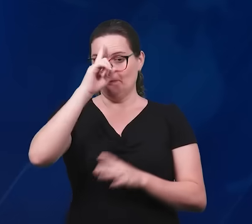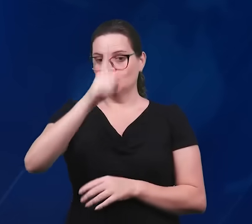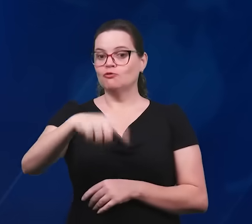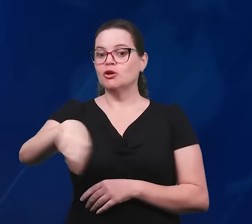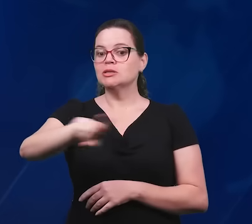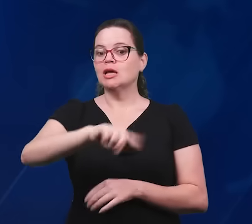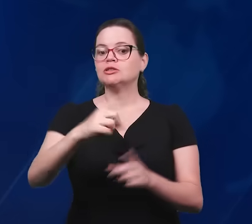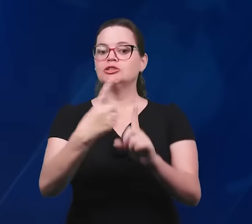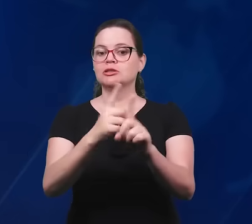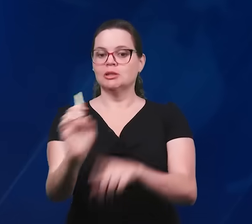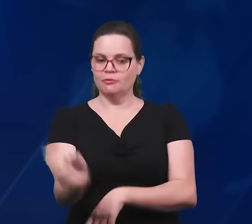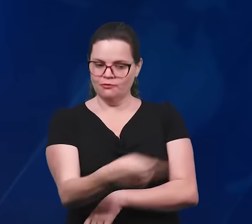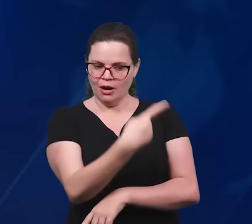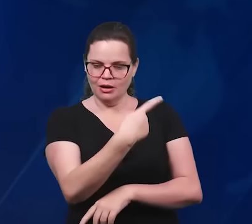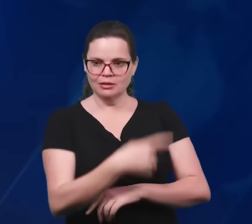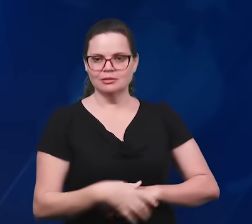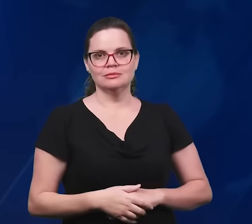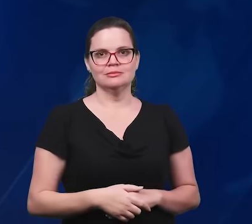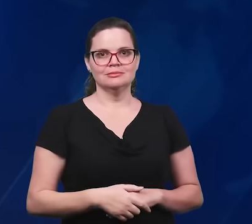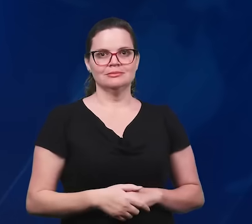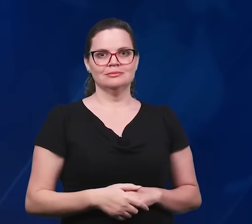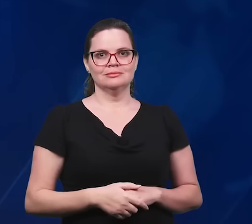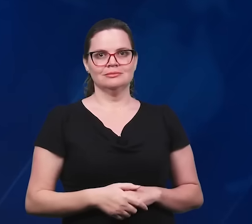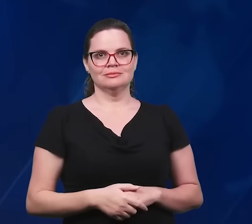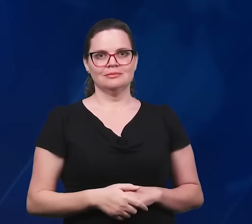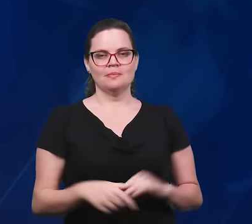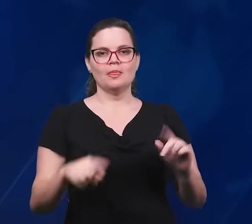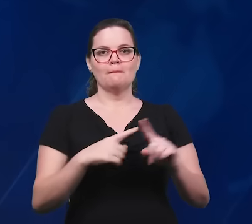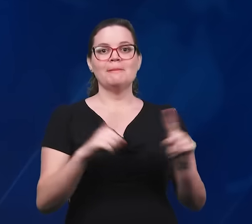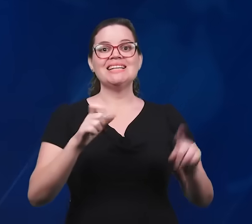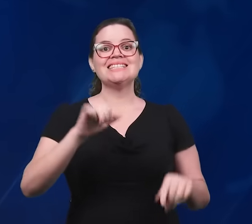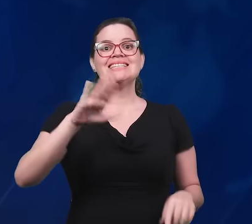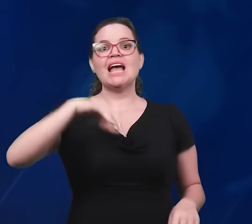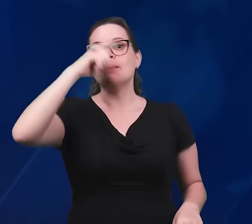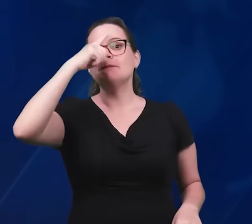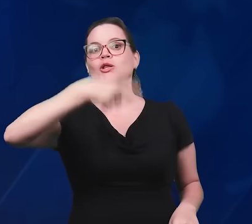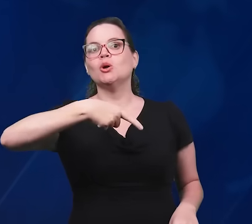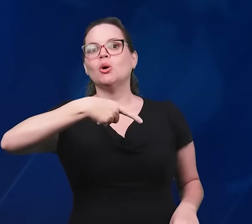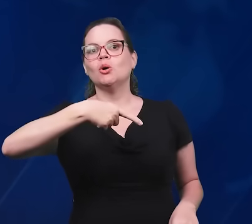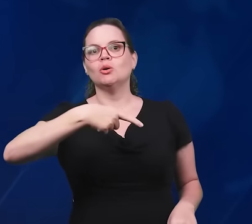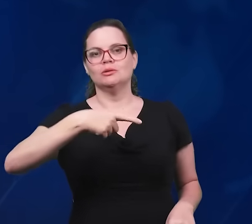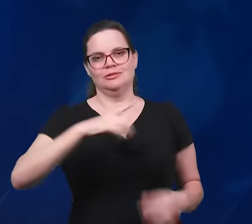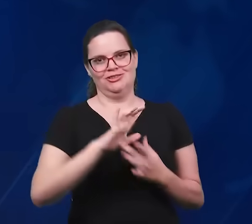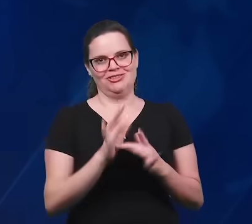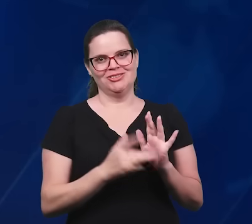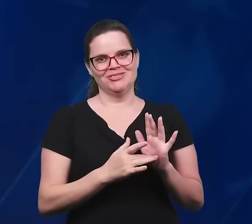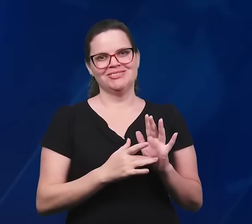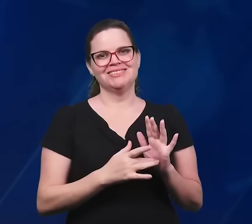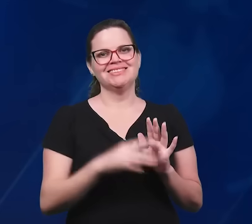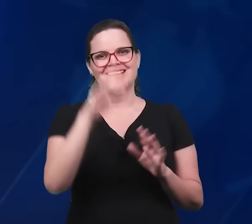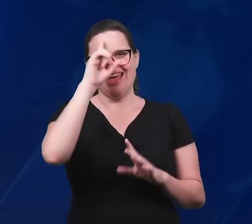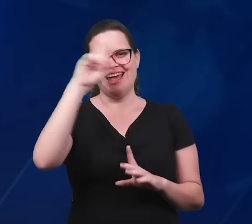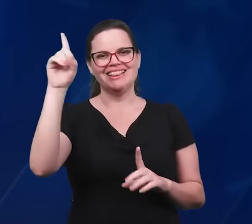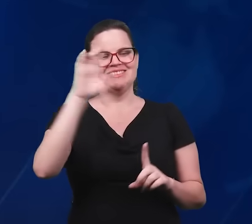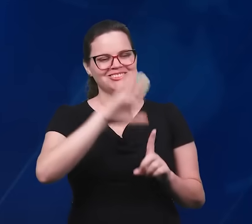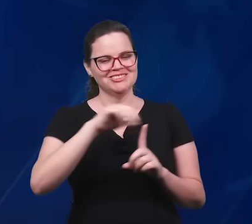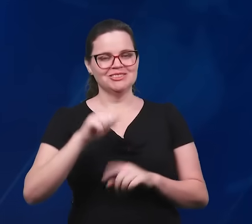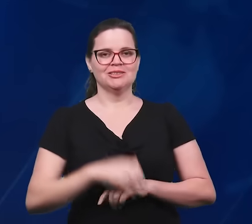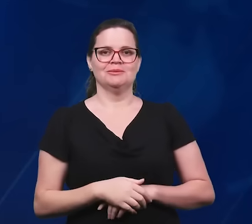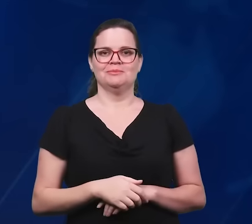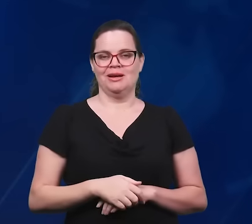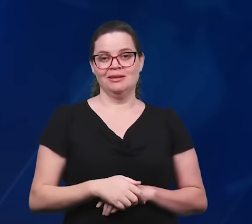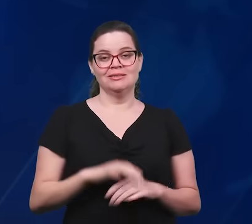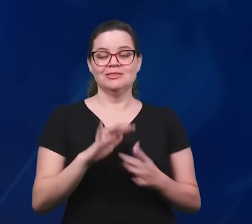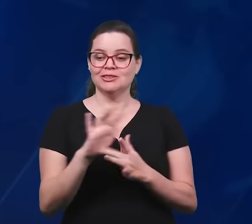enviou. Mas o chamado não era dos discípulos, o chamado era de Deus. O chamado era